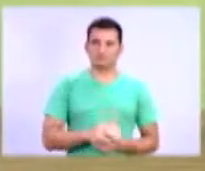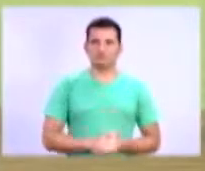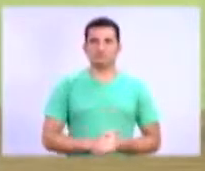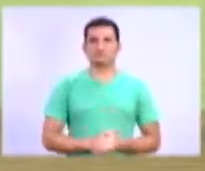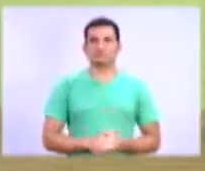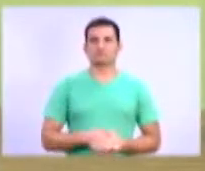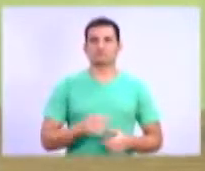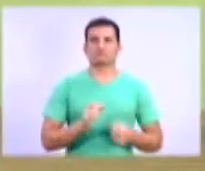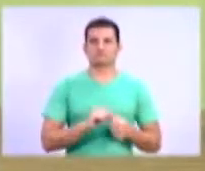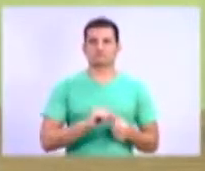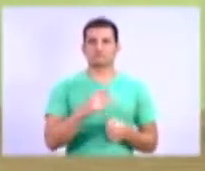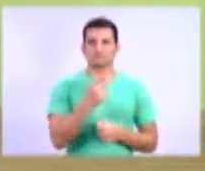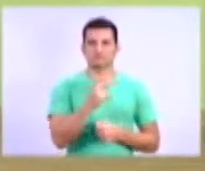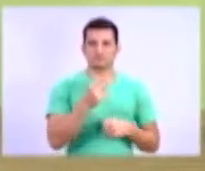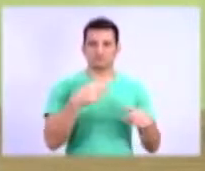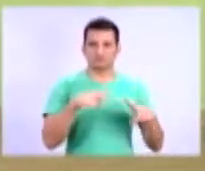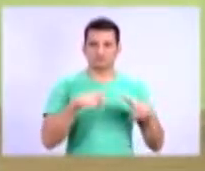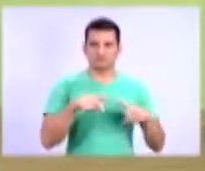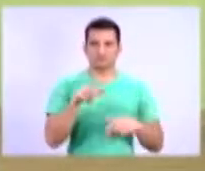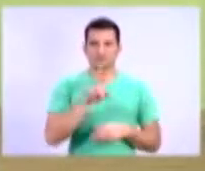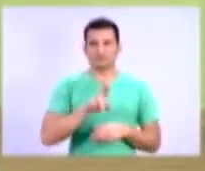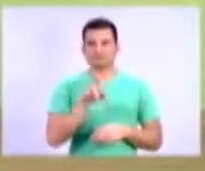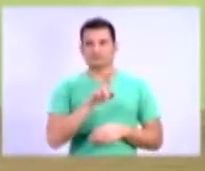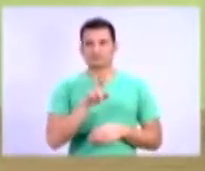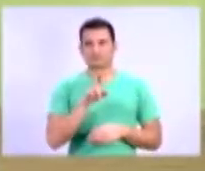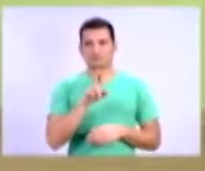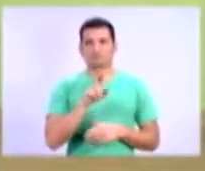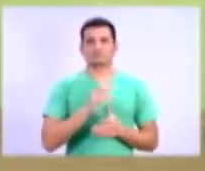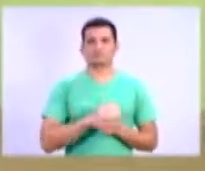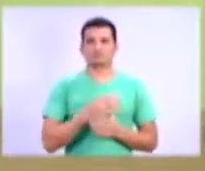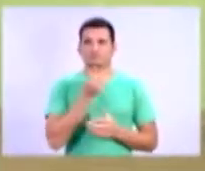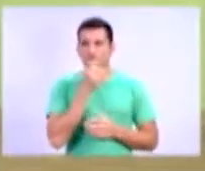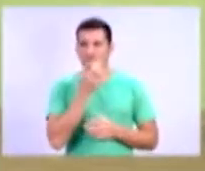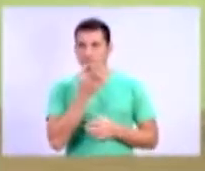seu trabalho utilizando da boa fé.